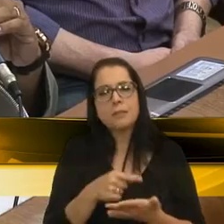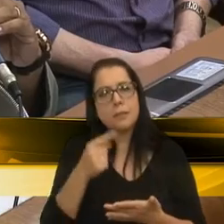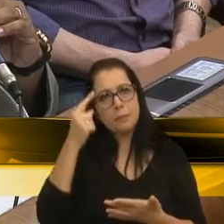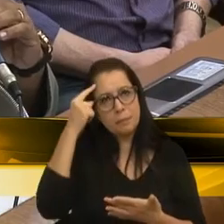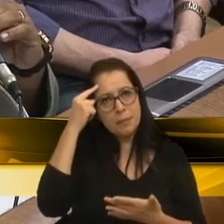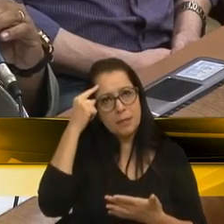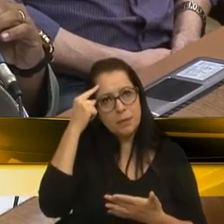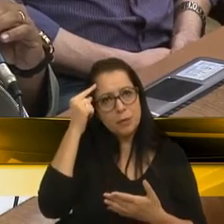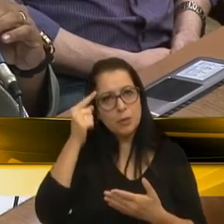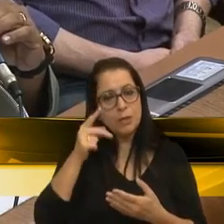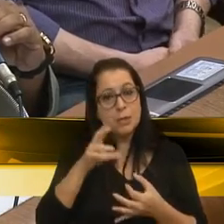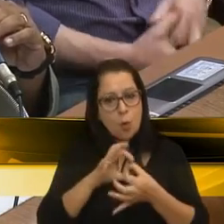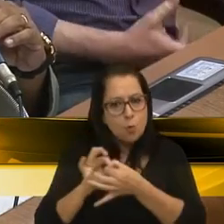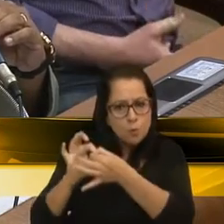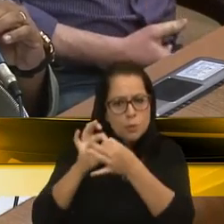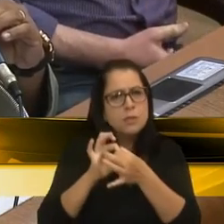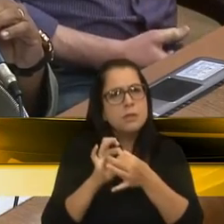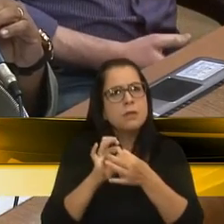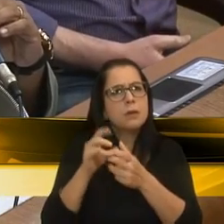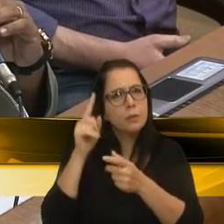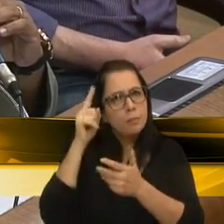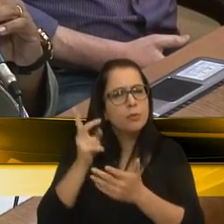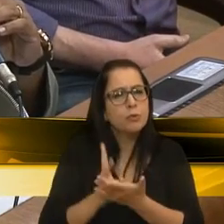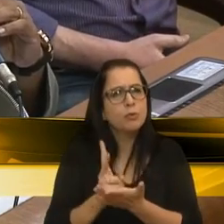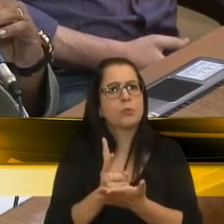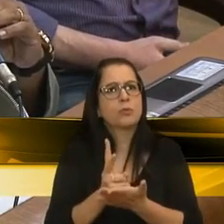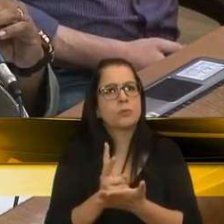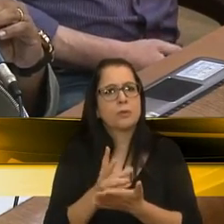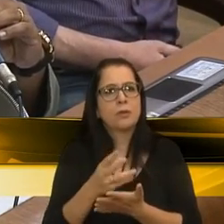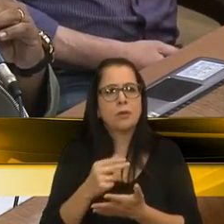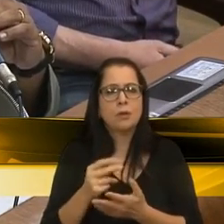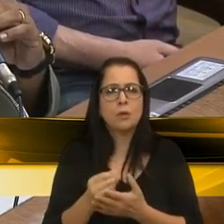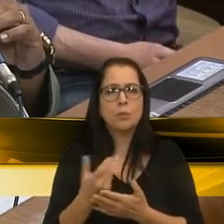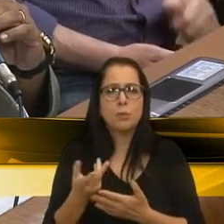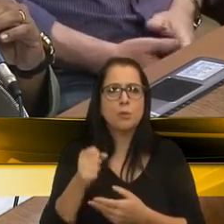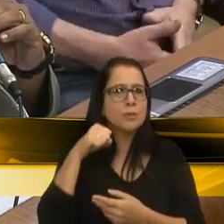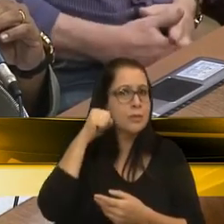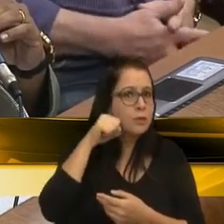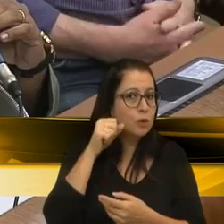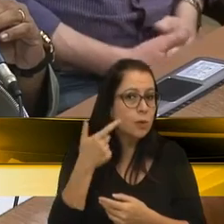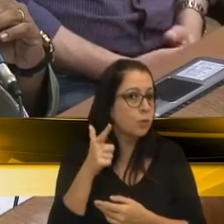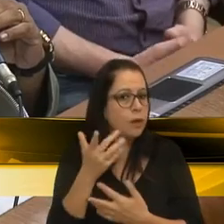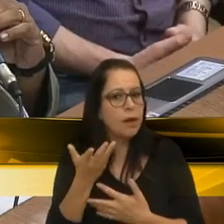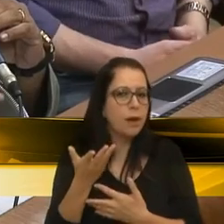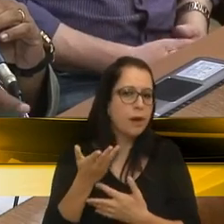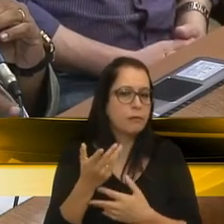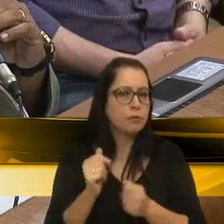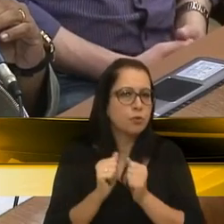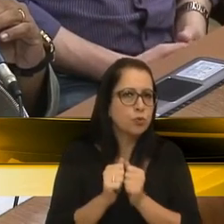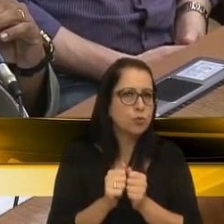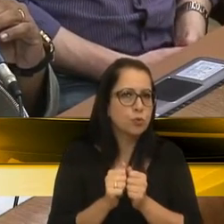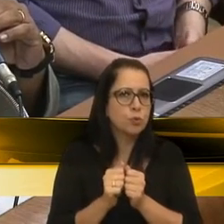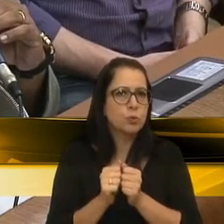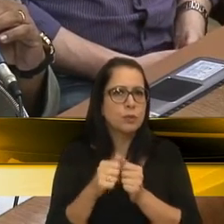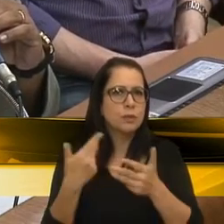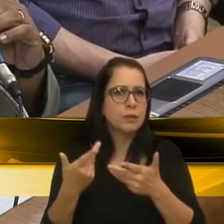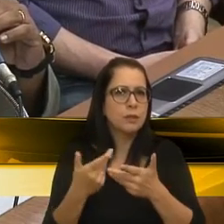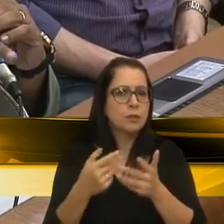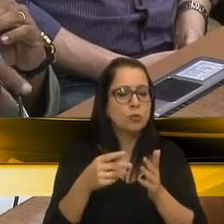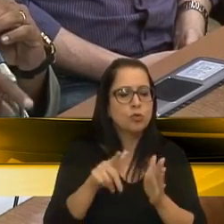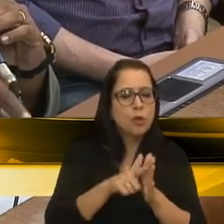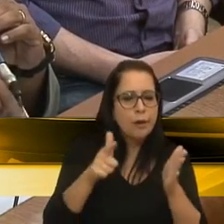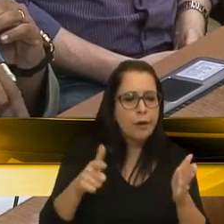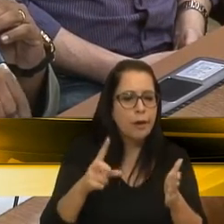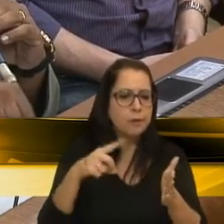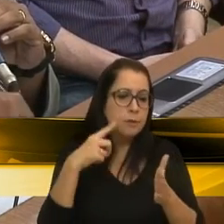essa força nós temos que nos cotizar. Muitos senadores que não estavam tanto aí, até por matéria de jornais,